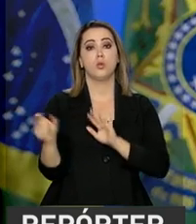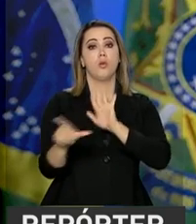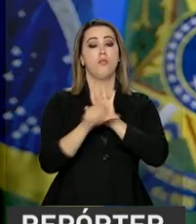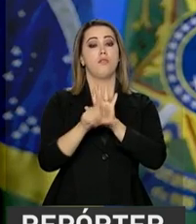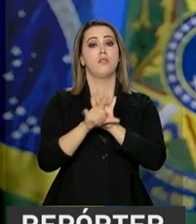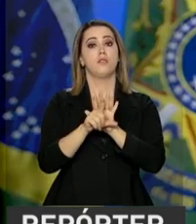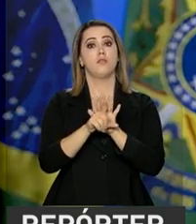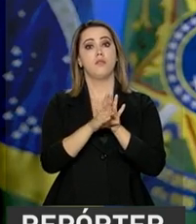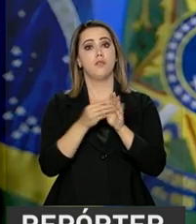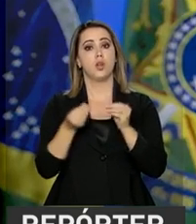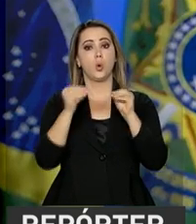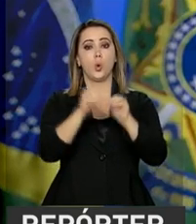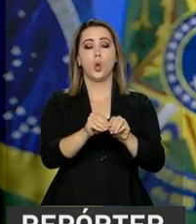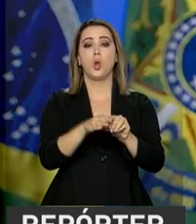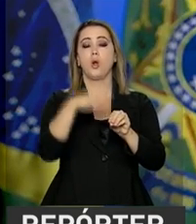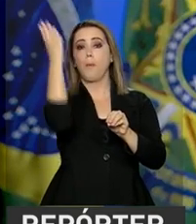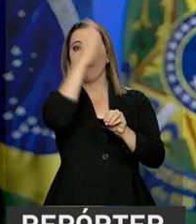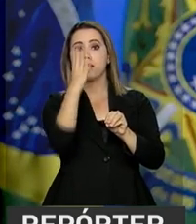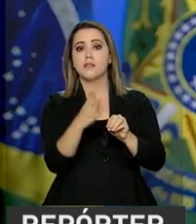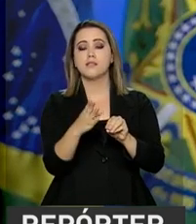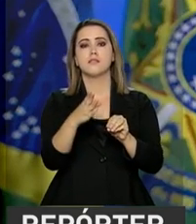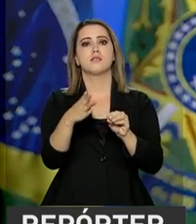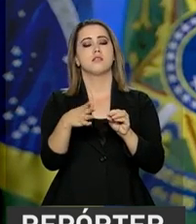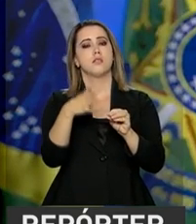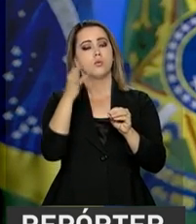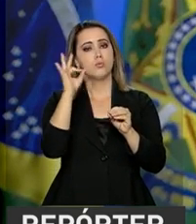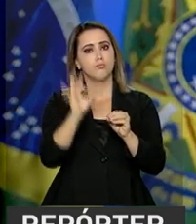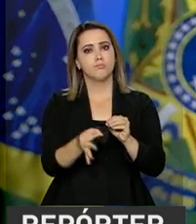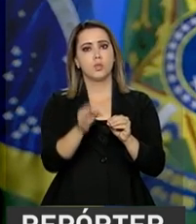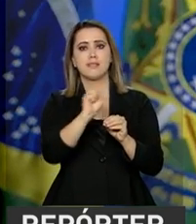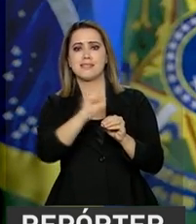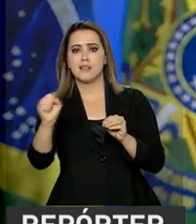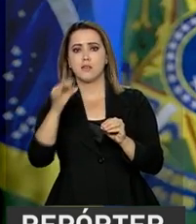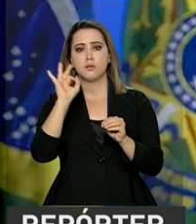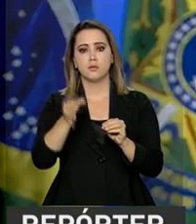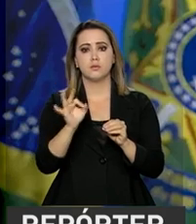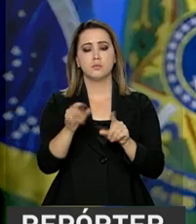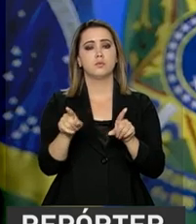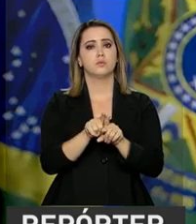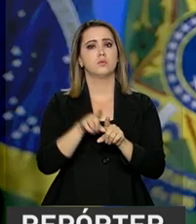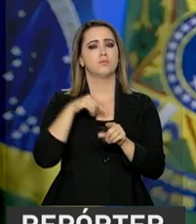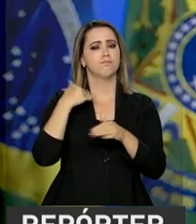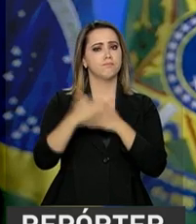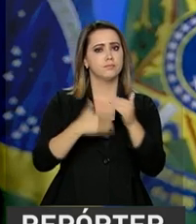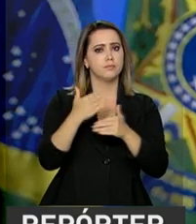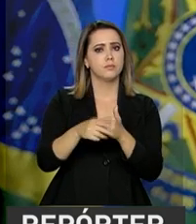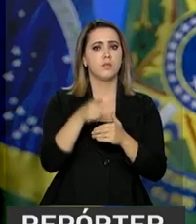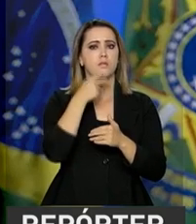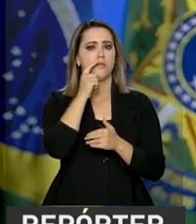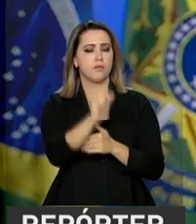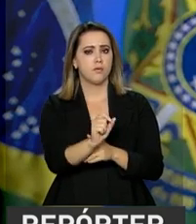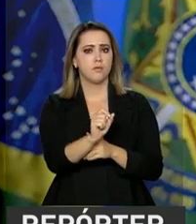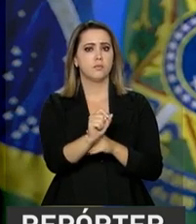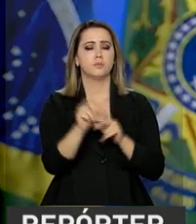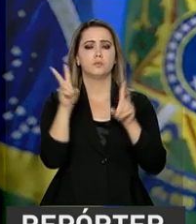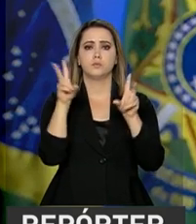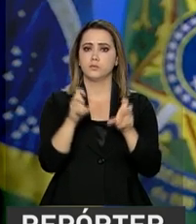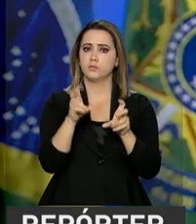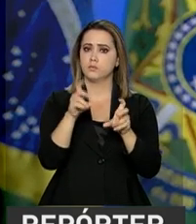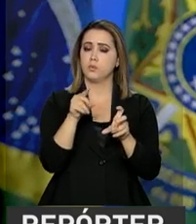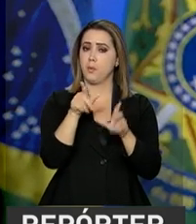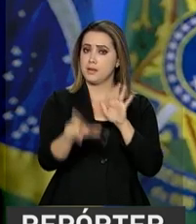Brasil no século XX nas relações trabalhistas muito ainda se vai falar